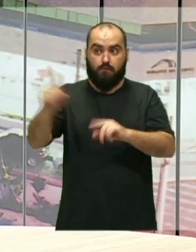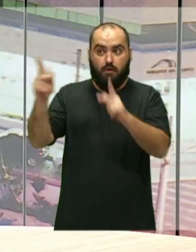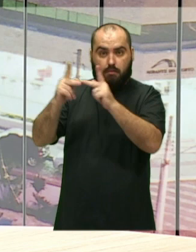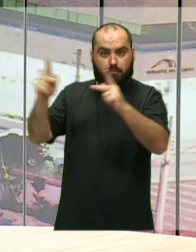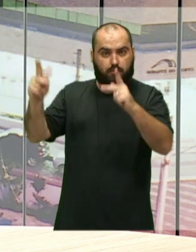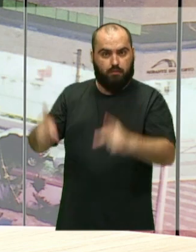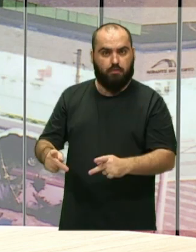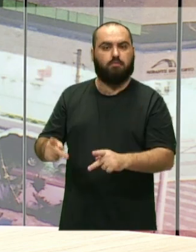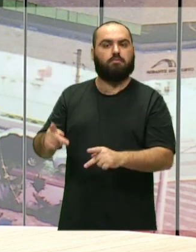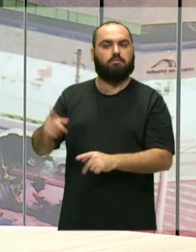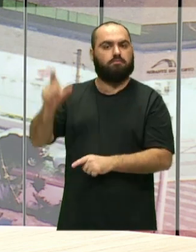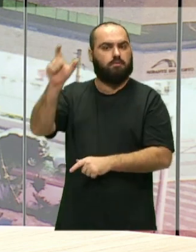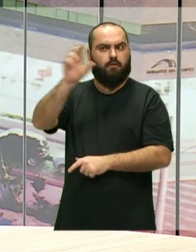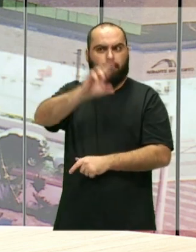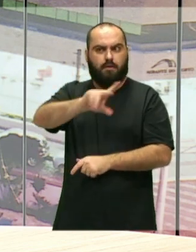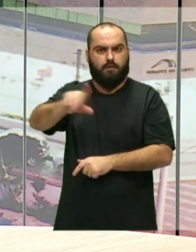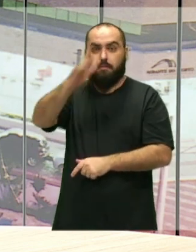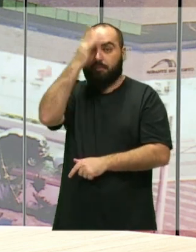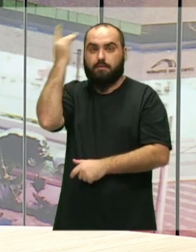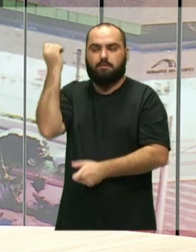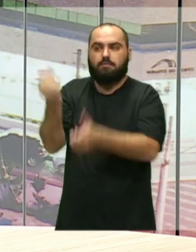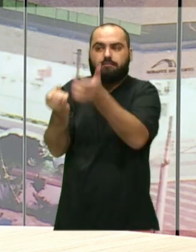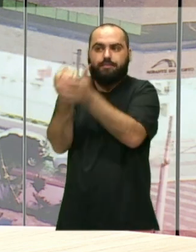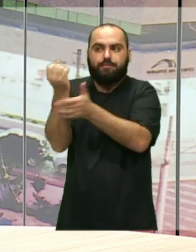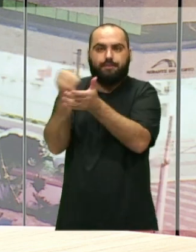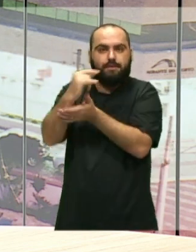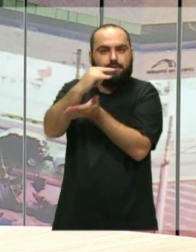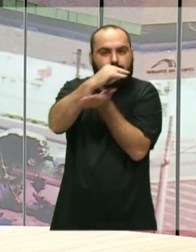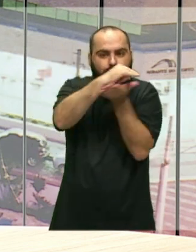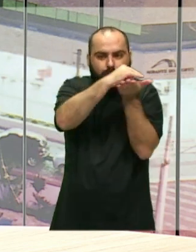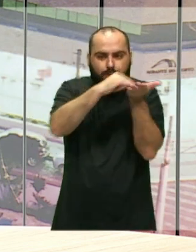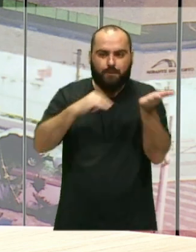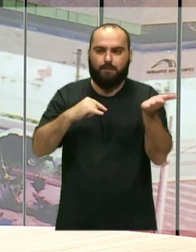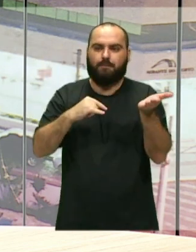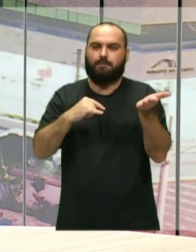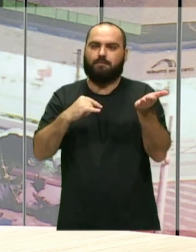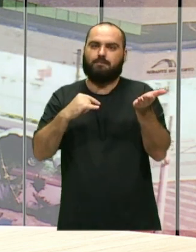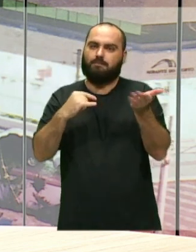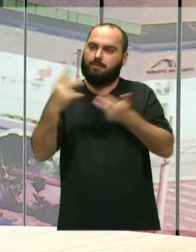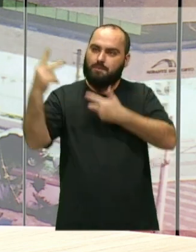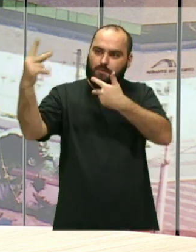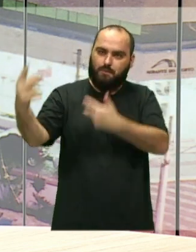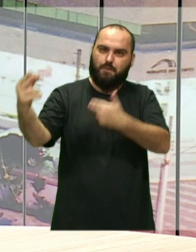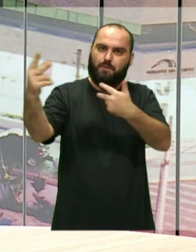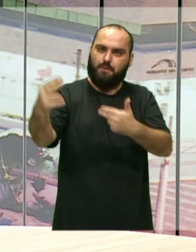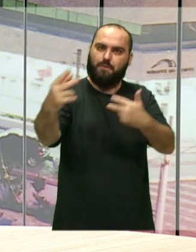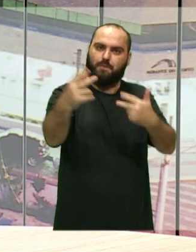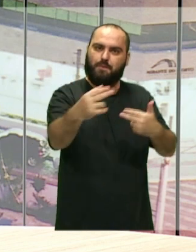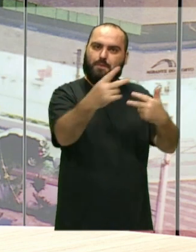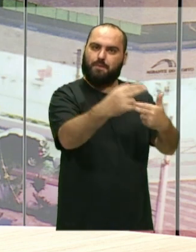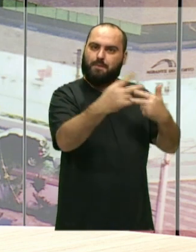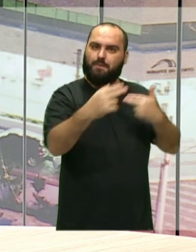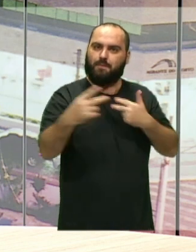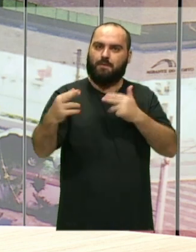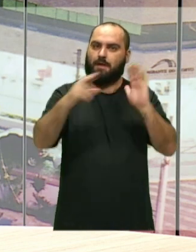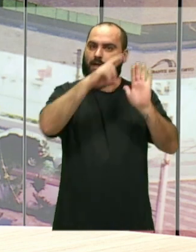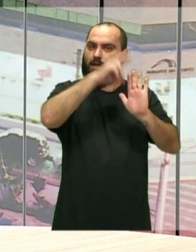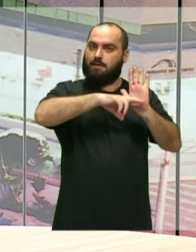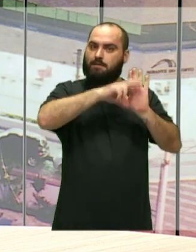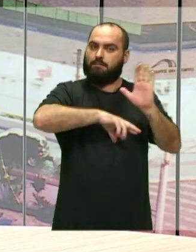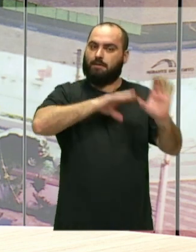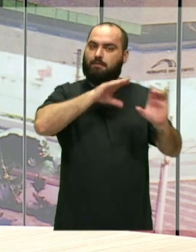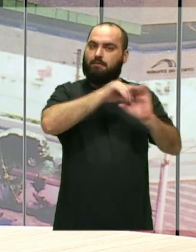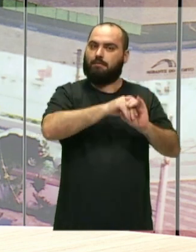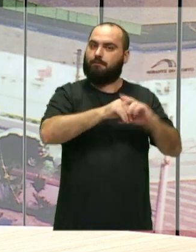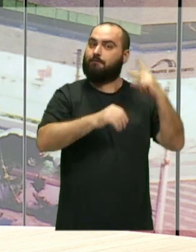passou pela mão de muita gente para fazer um documento mais o mais próximo semelhante né aquilo que é o regimento interno do